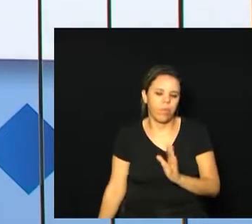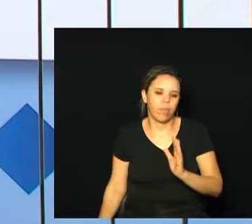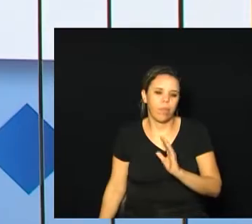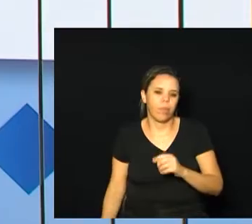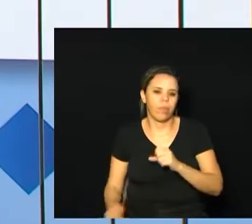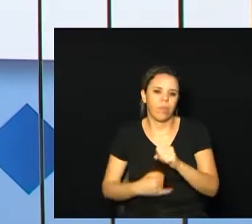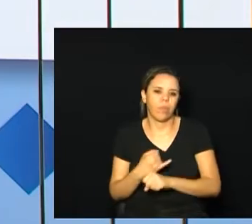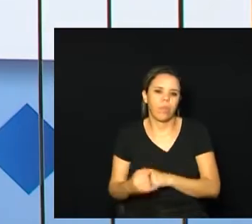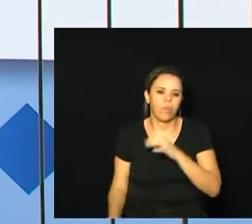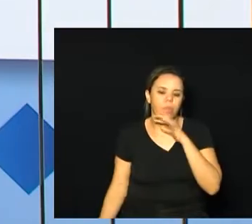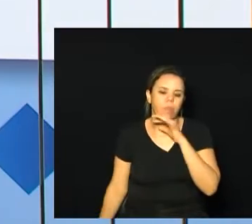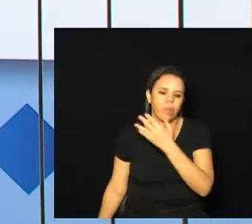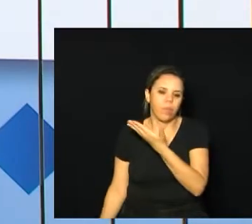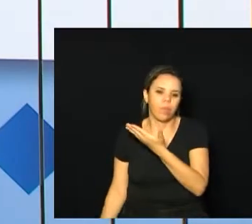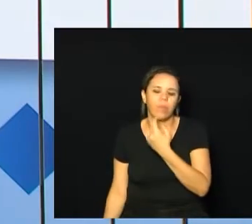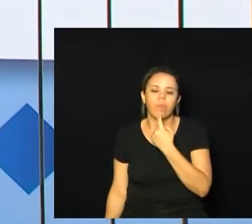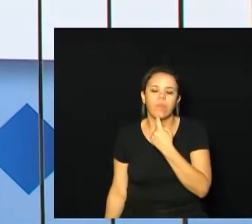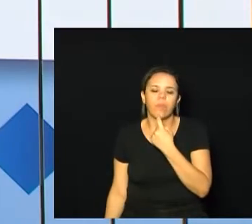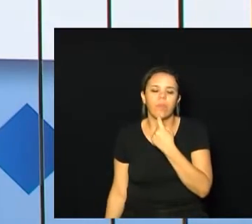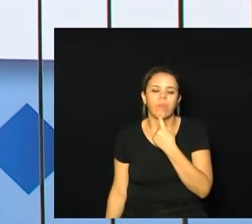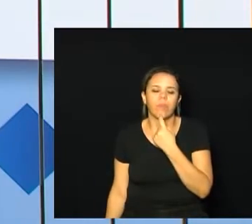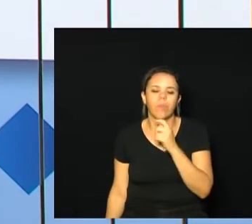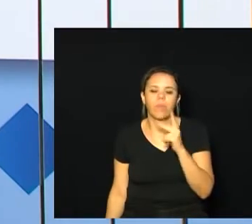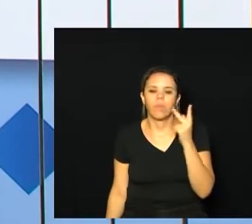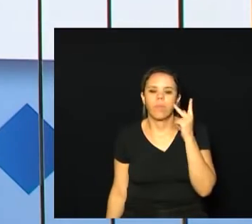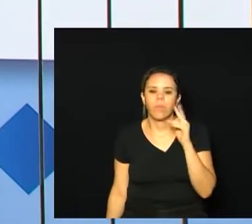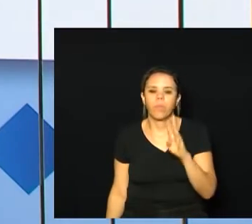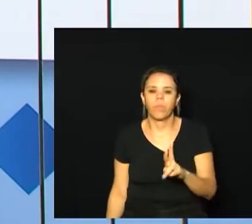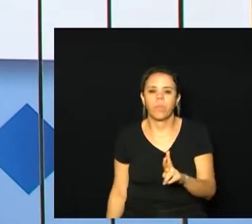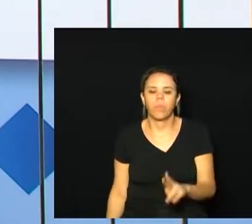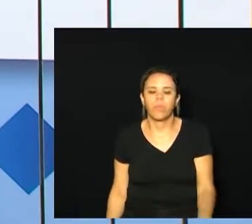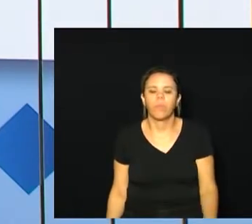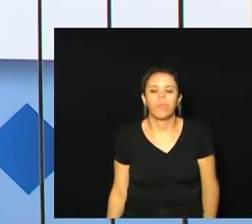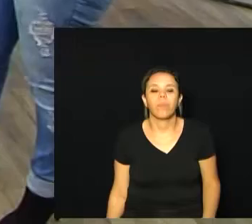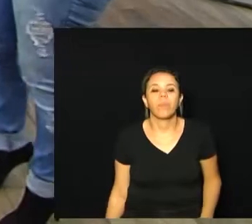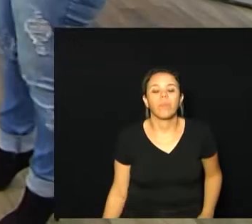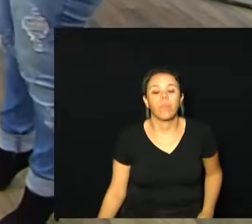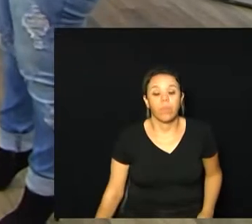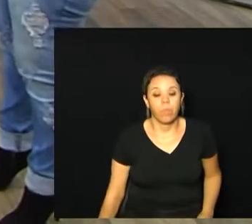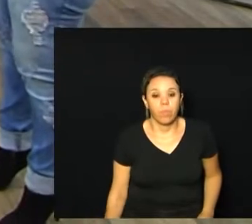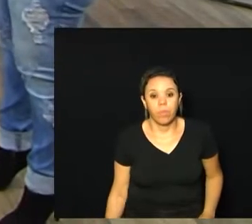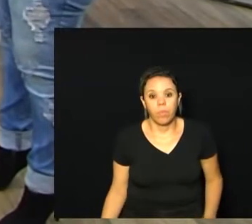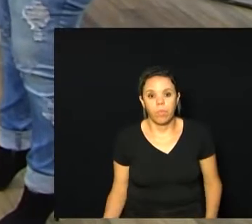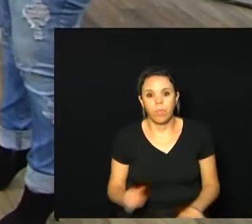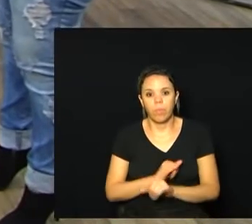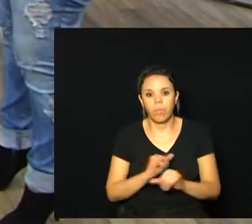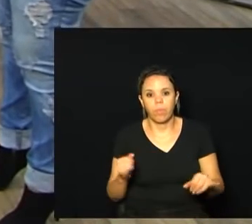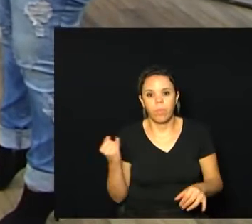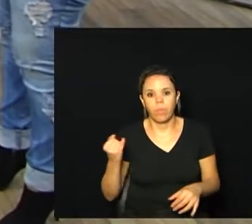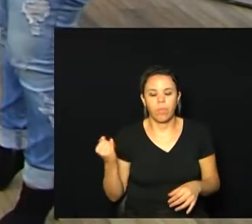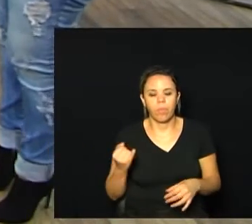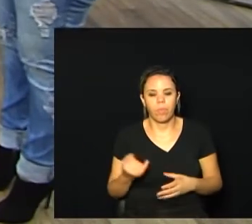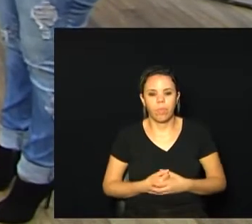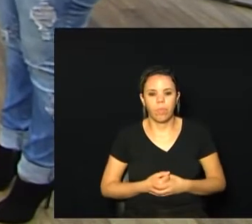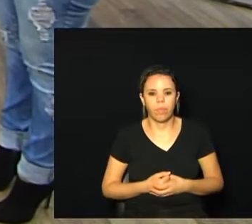portalanimal.campinas.sp.gov.br. Mina Abreu, agora informações importantes